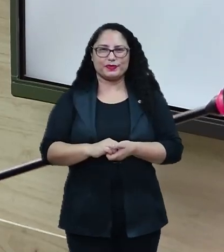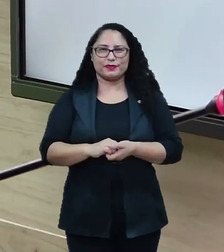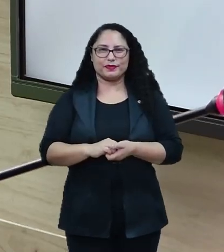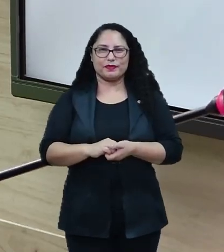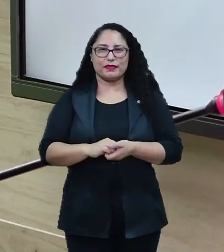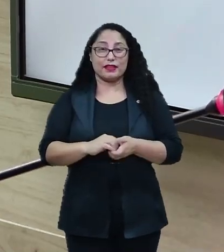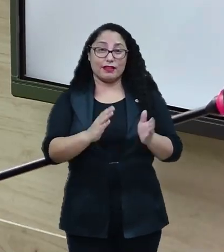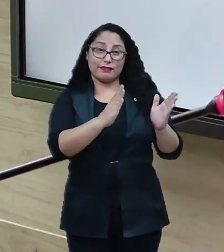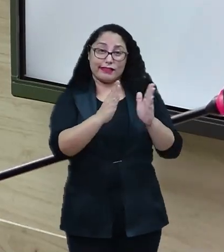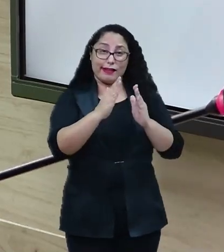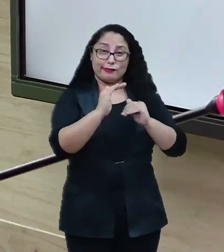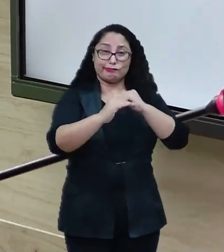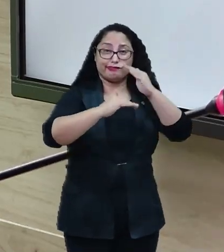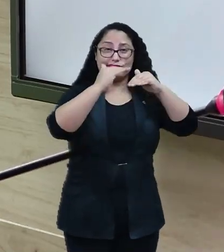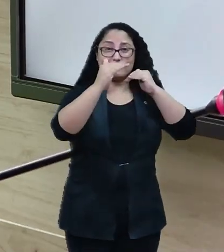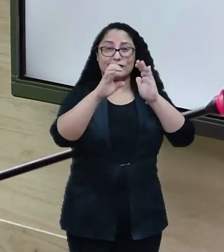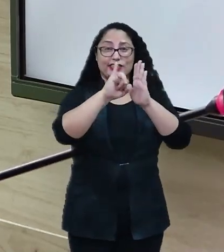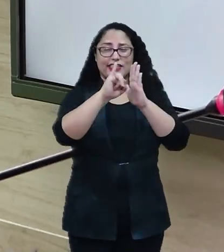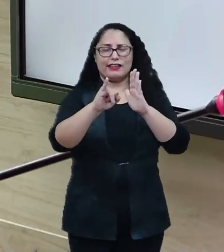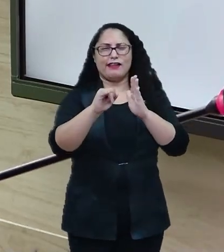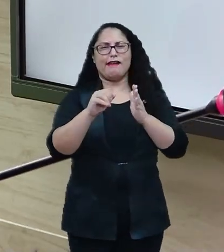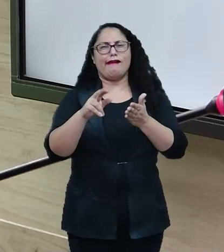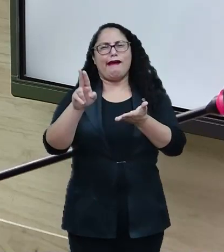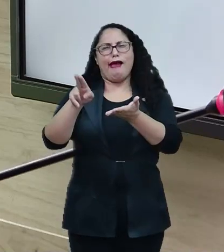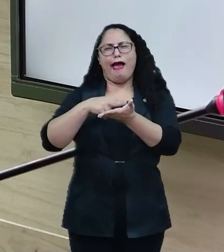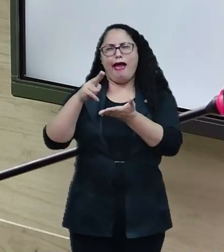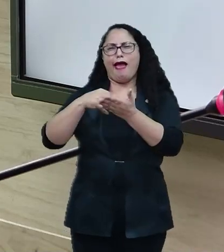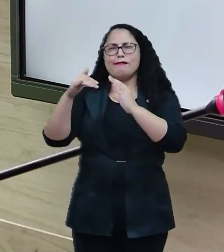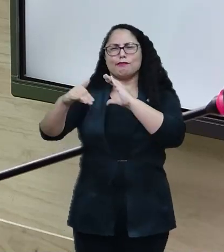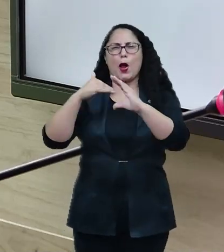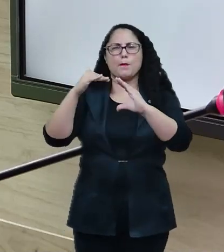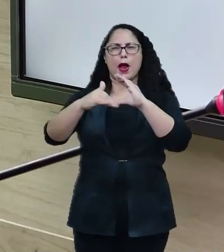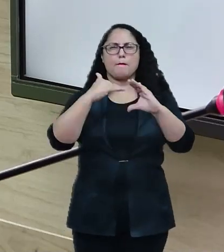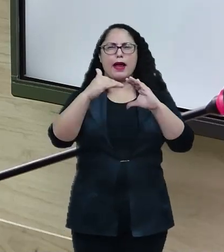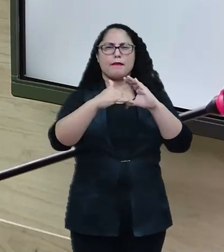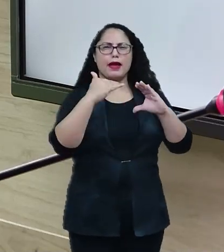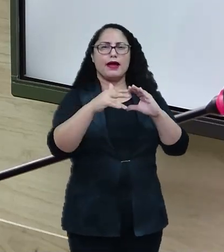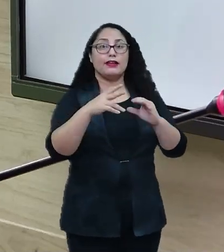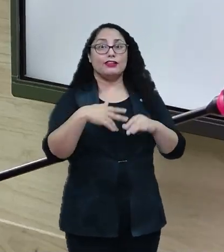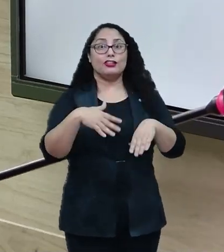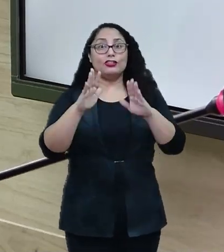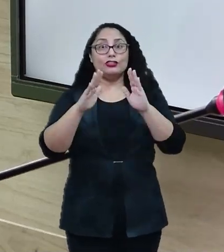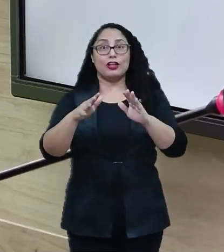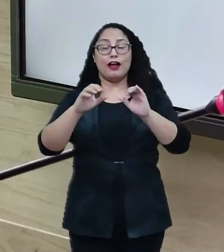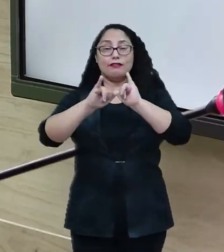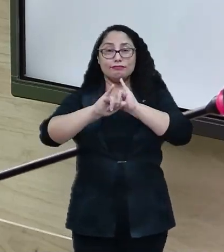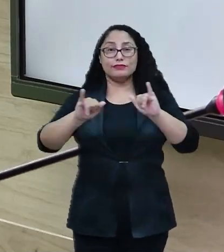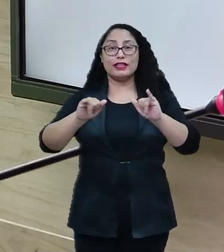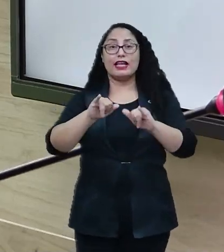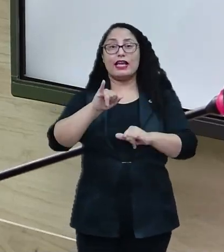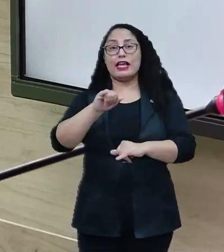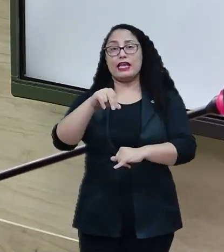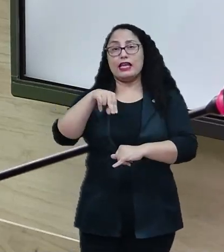E, durante o processo do edital, eu recebo vários e-mails, né? Até deixo aqui já o